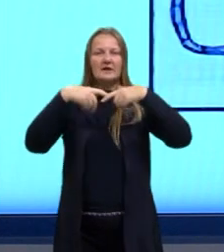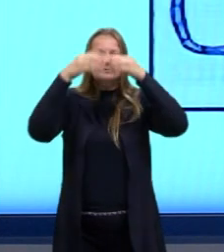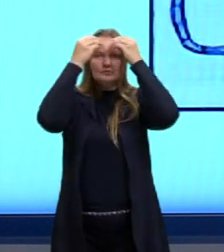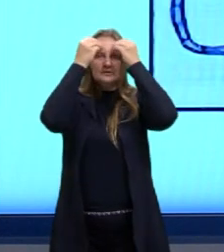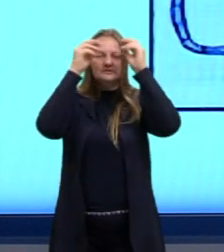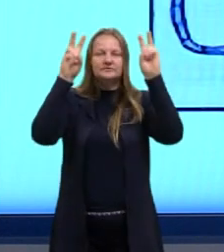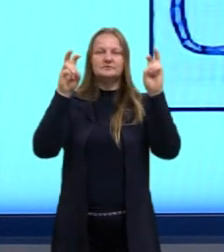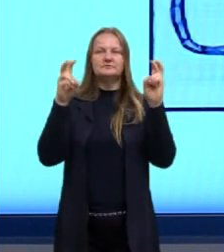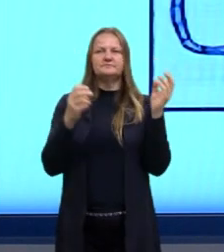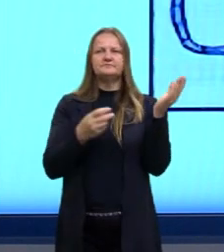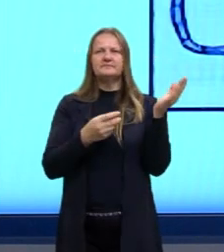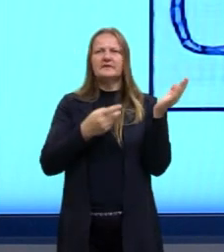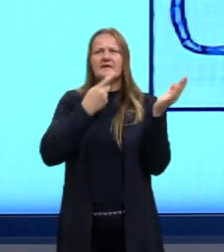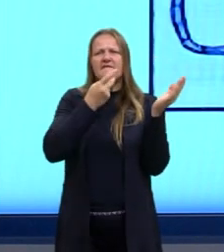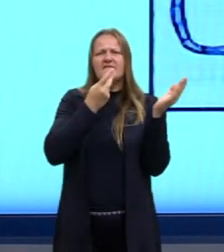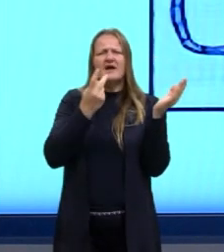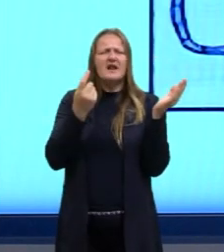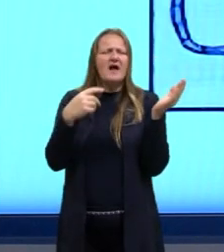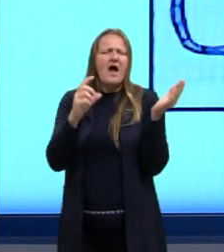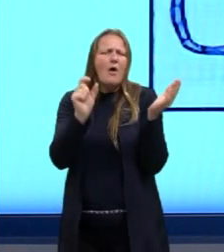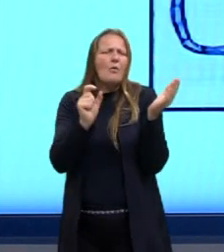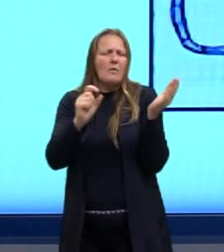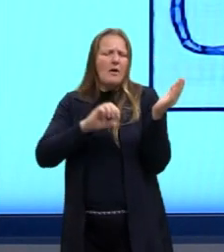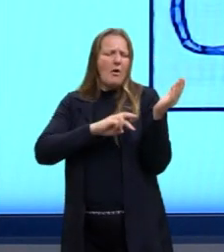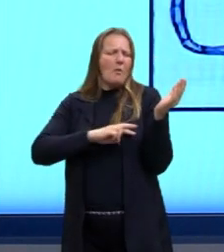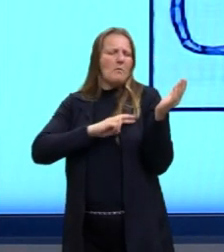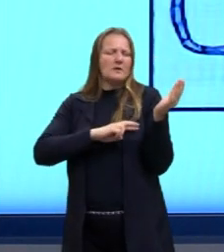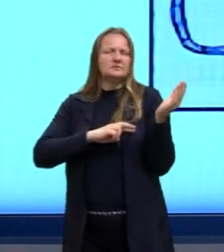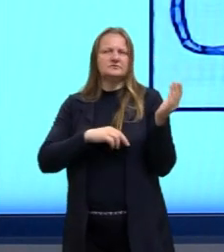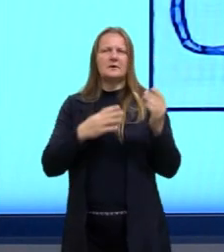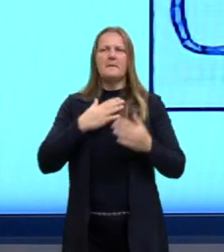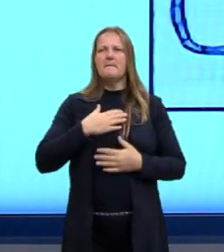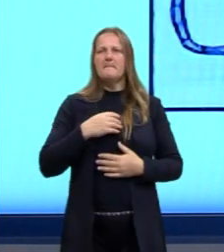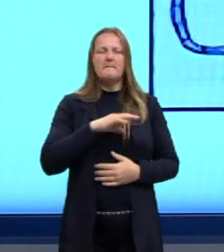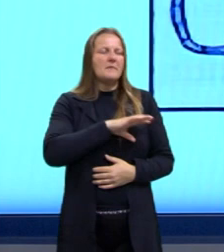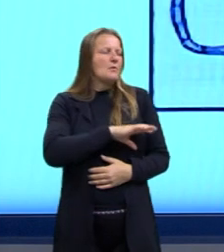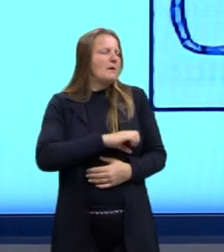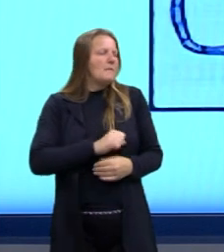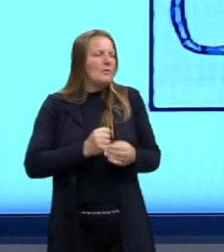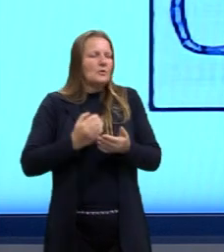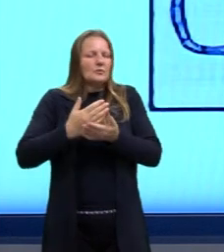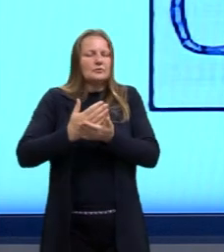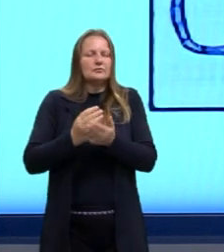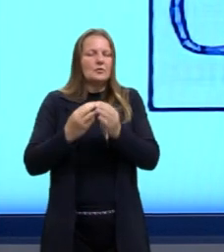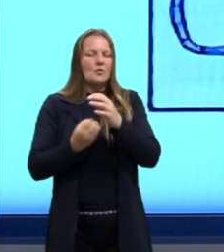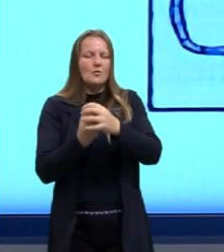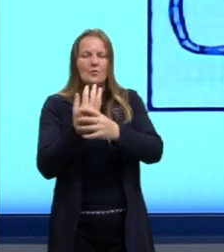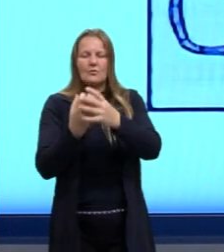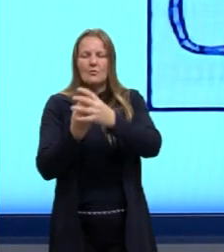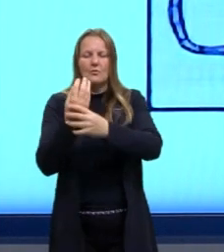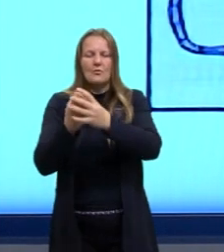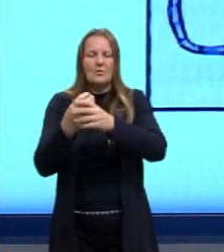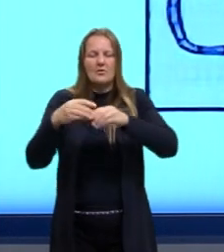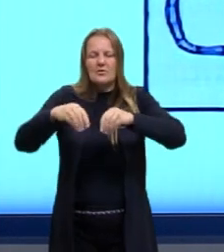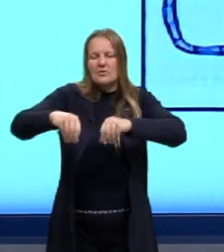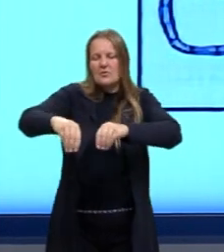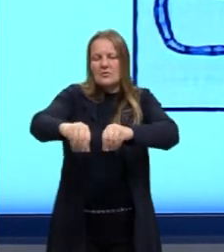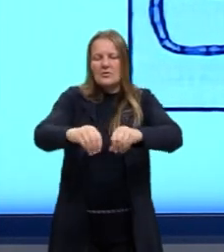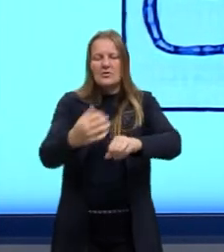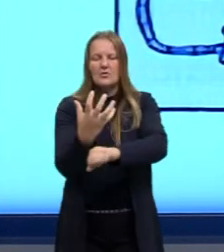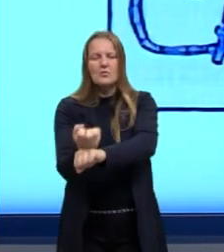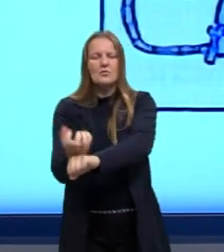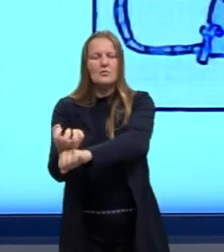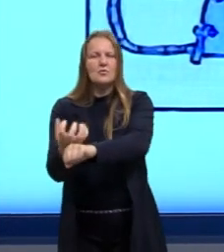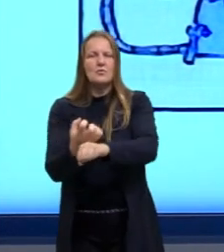fala uma coisa romântica meu amor é uma caravana de rosas vagando no deserto